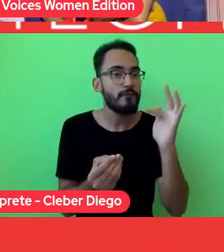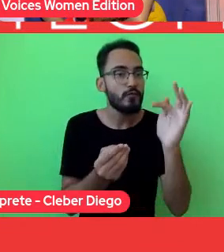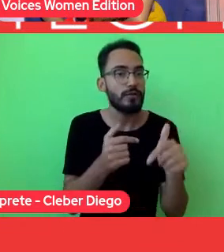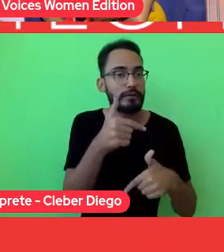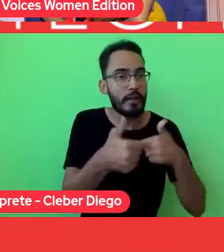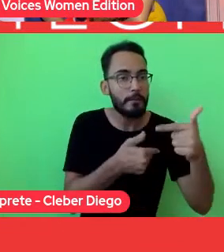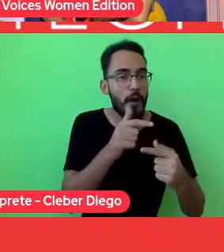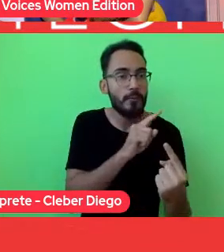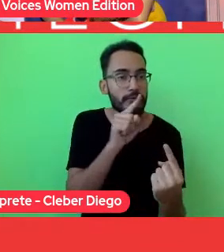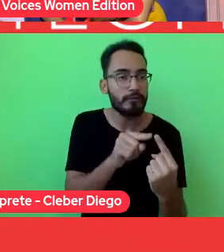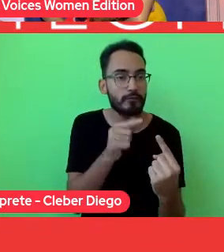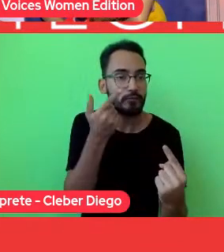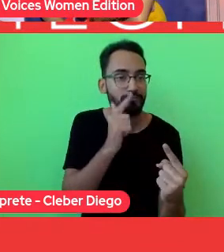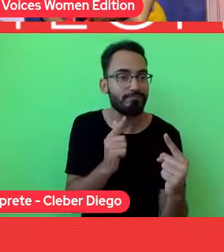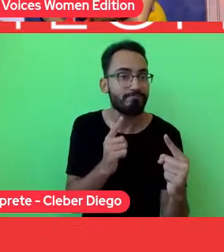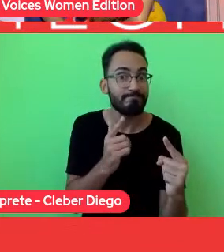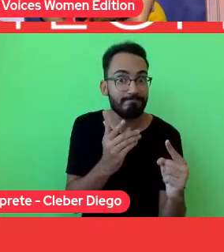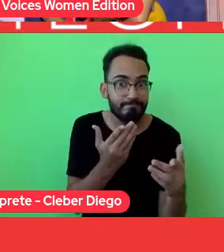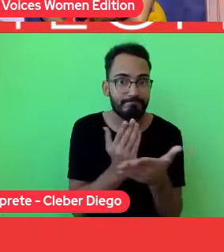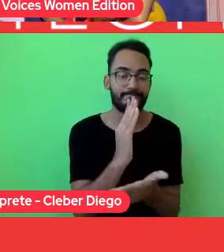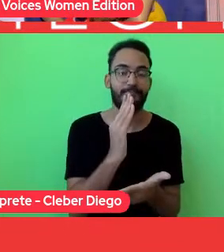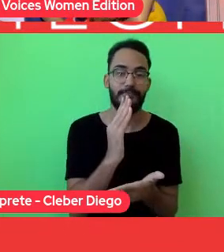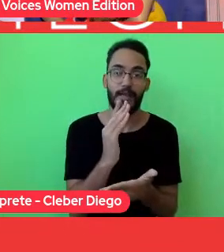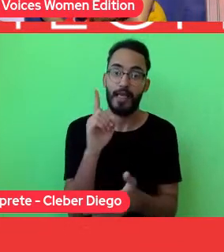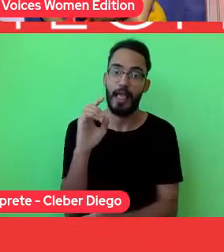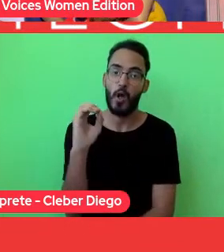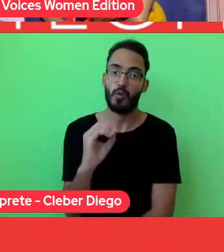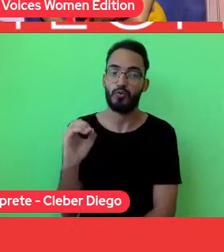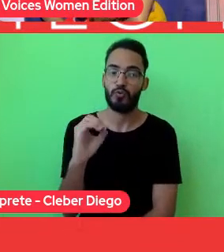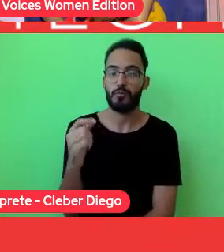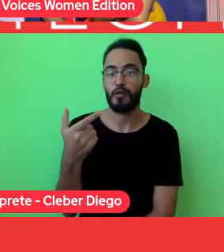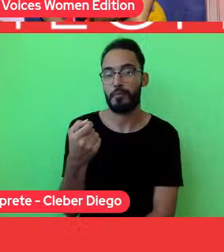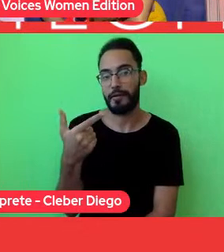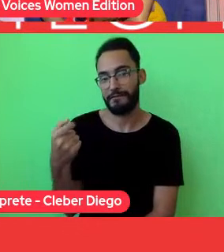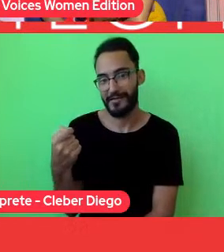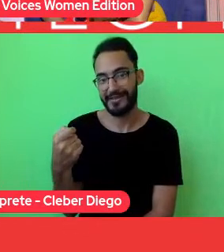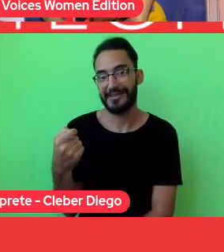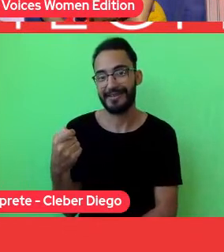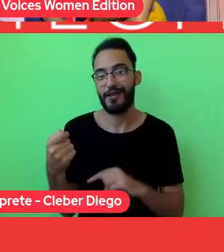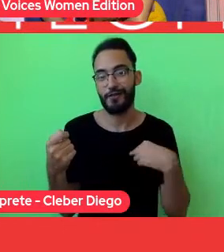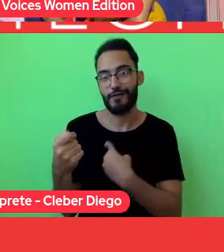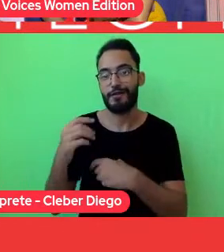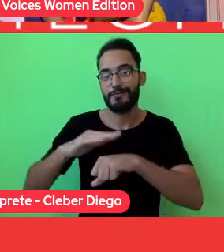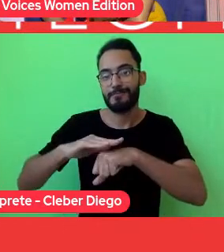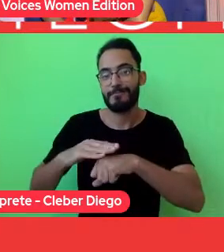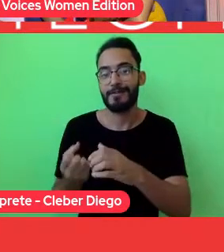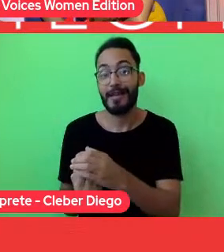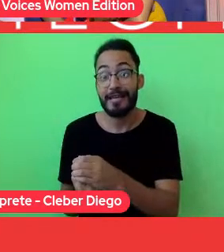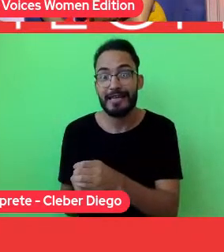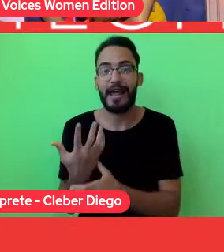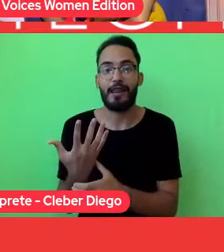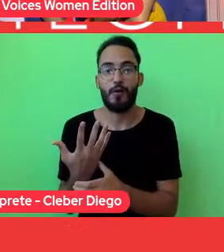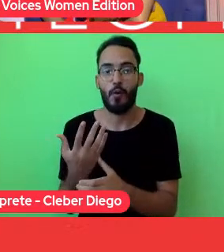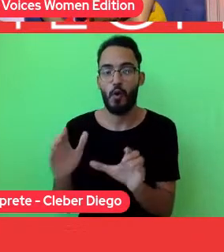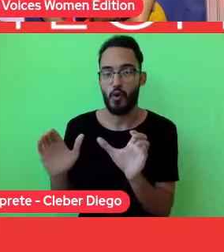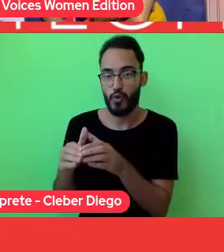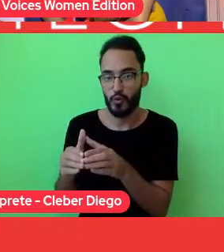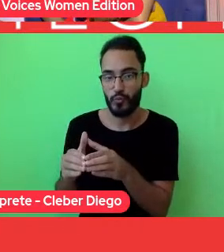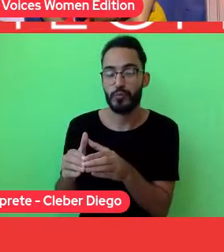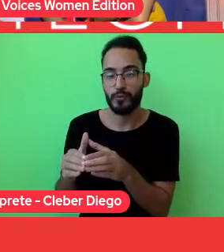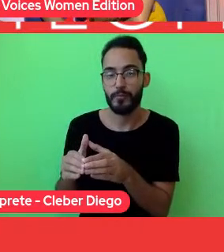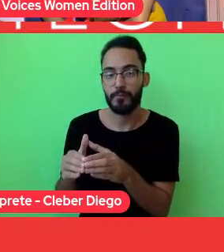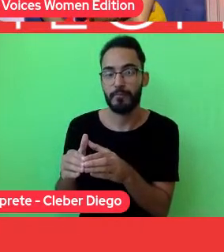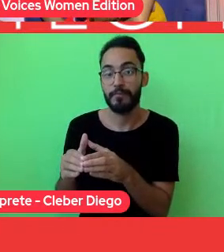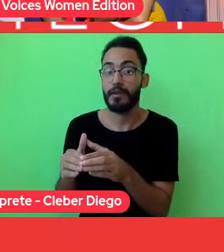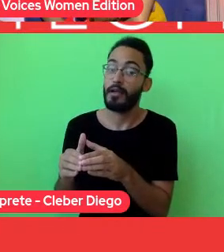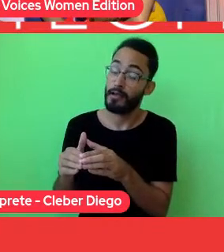nesses objetivos. Isso foi em outubro de 2020, né, que a gente criou esse grupo. E, por